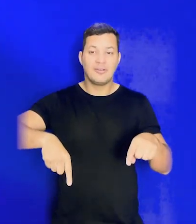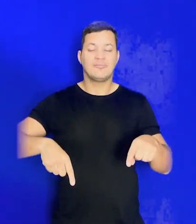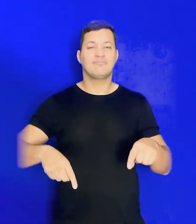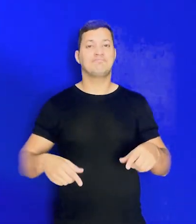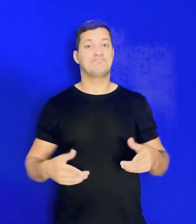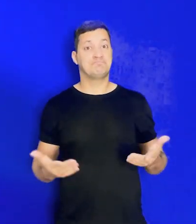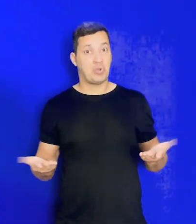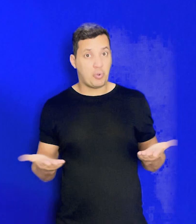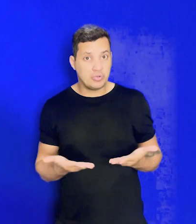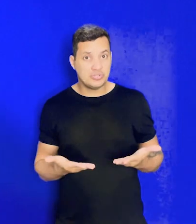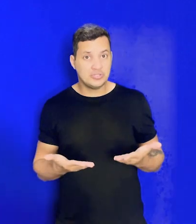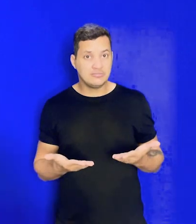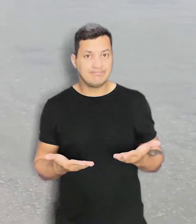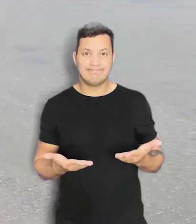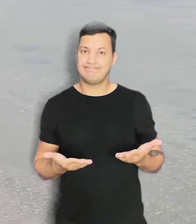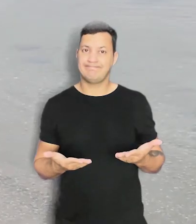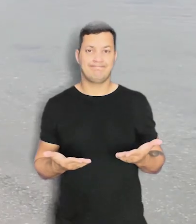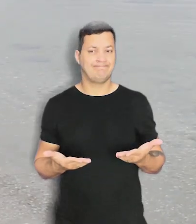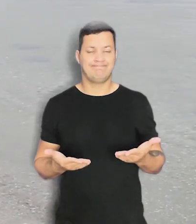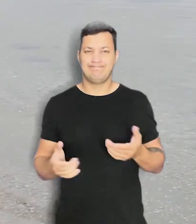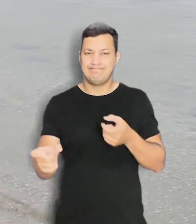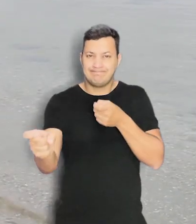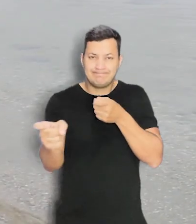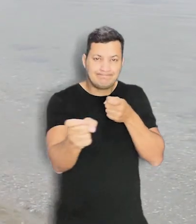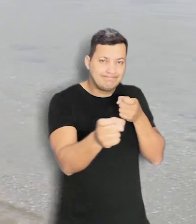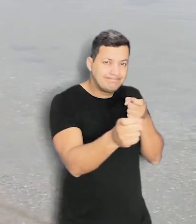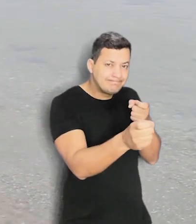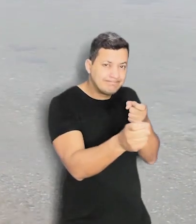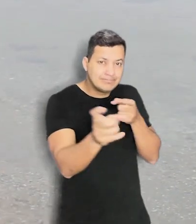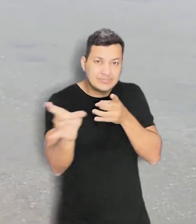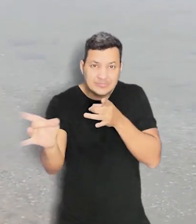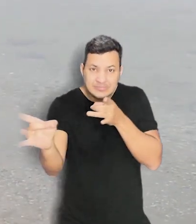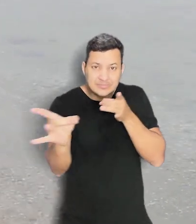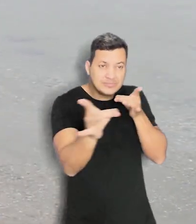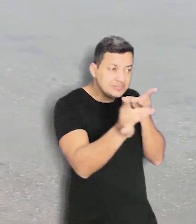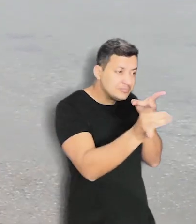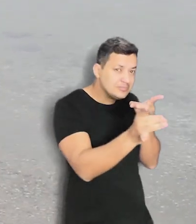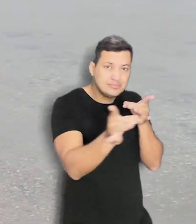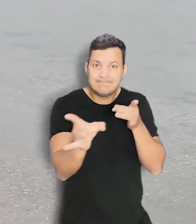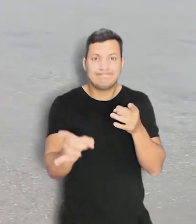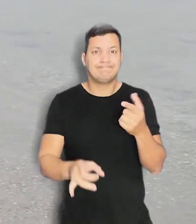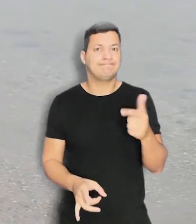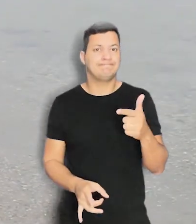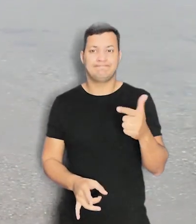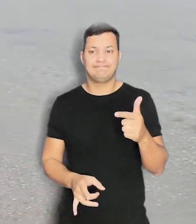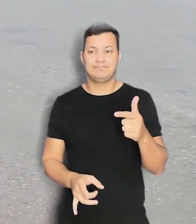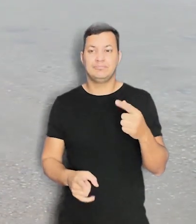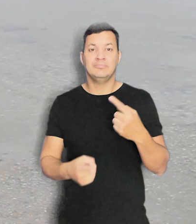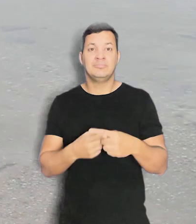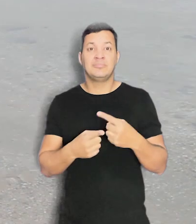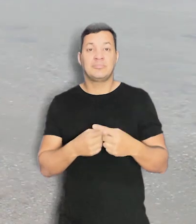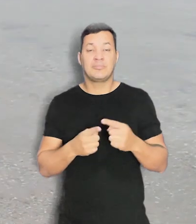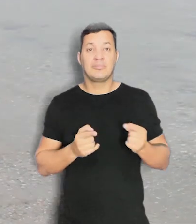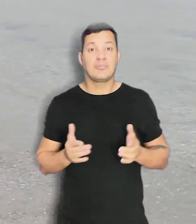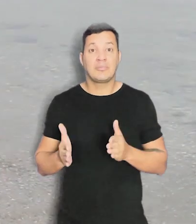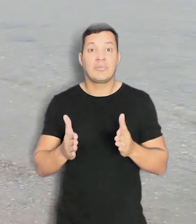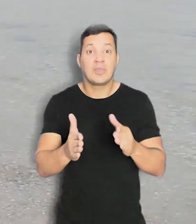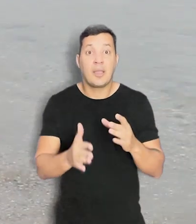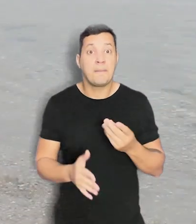Já hoje, não caçam nas matas frondosas. A corça ligeira, o trombudo